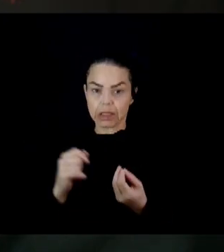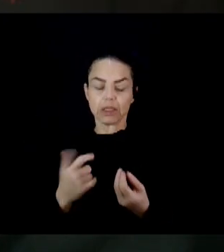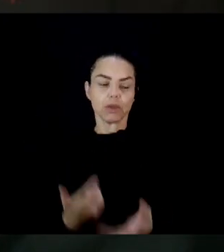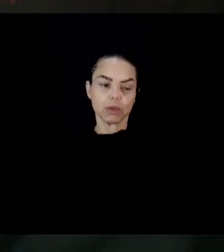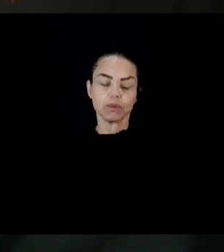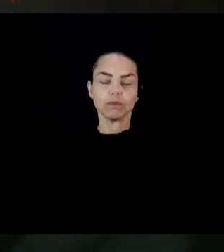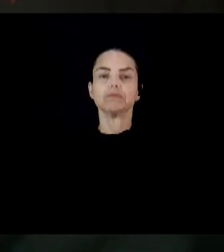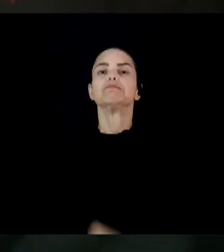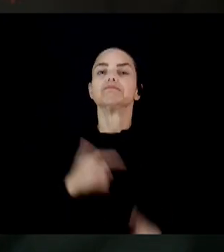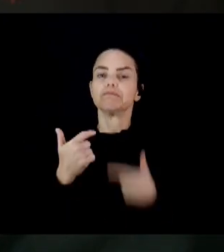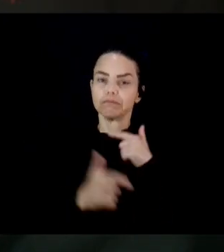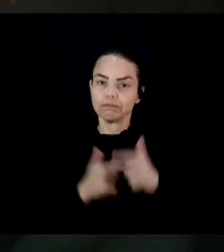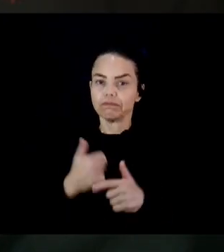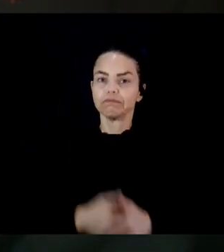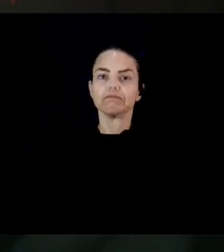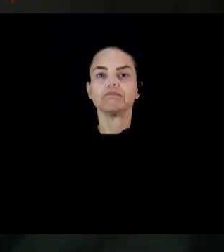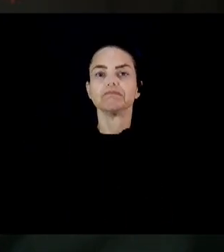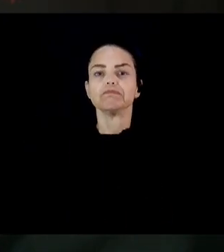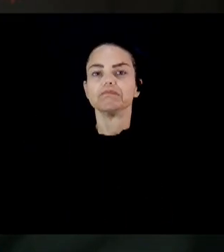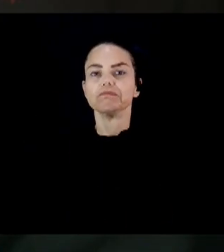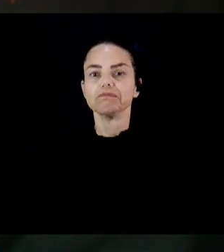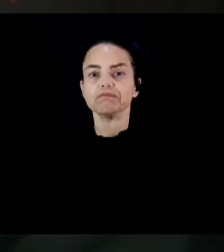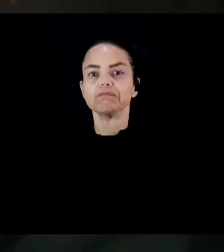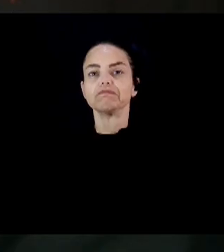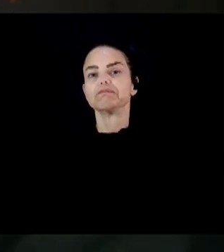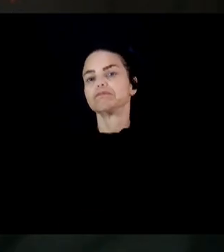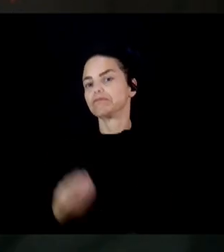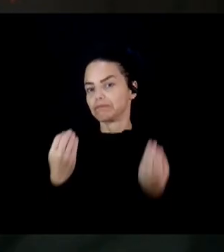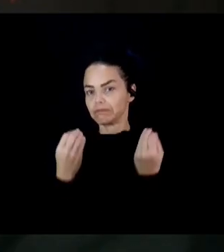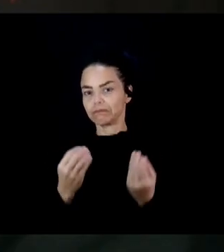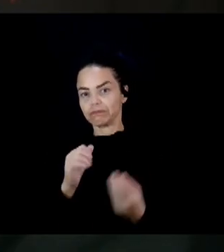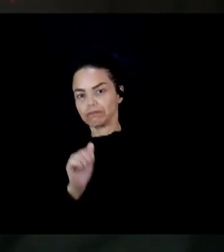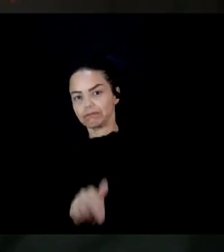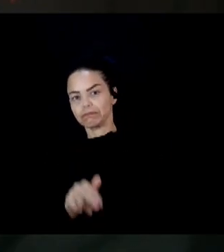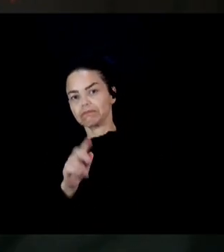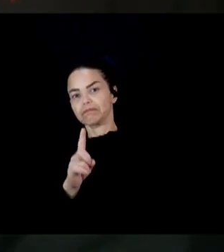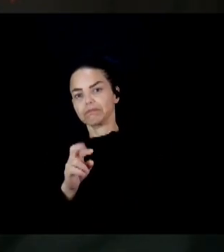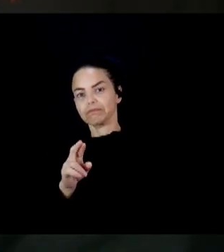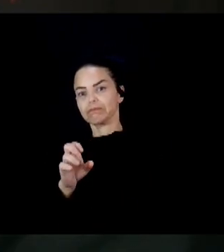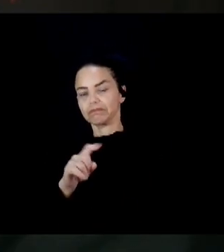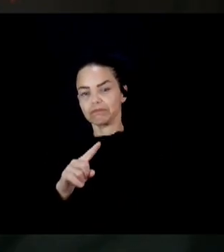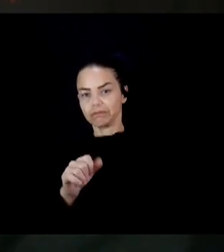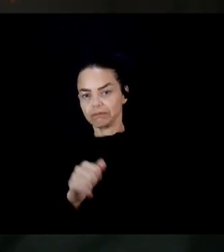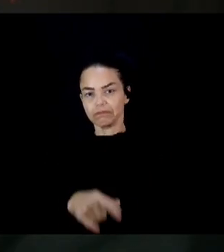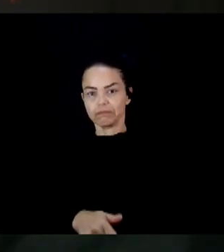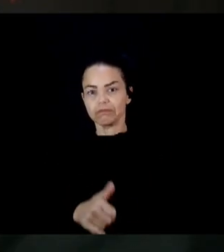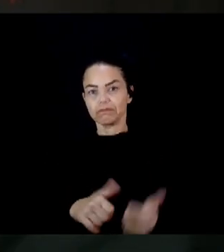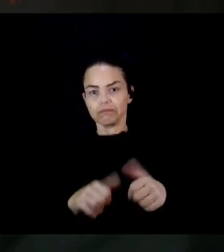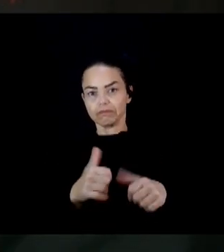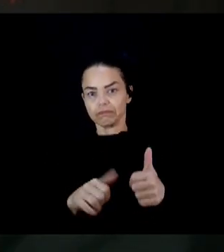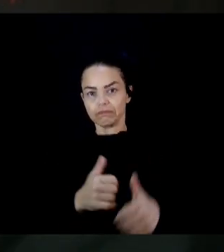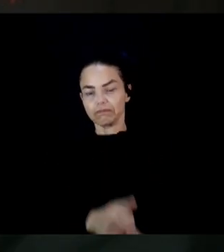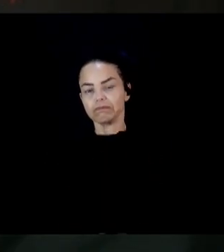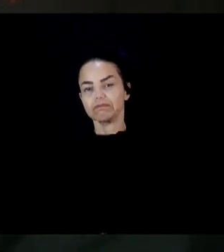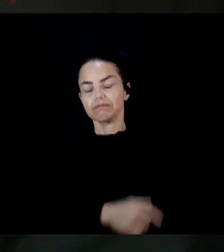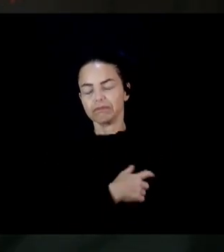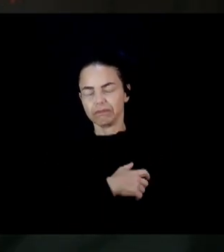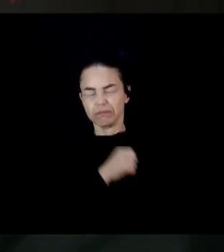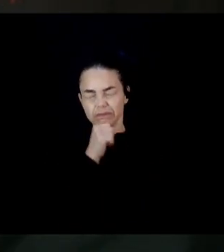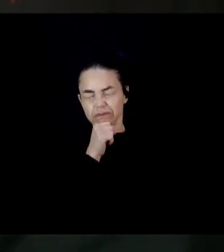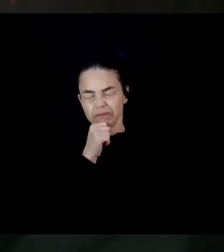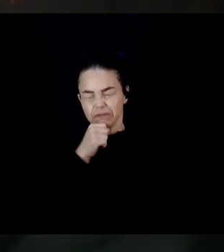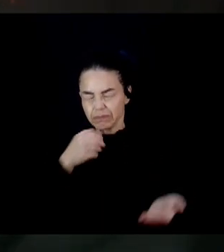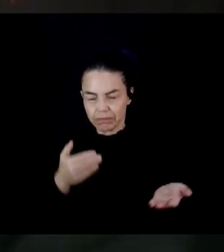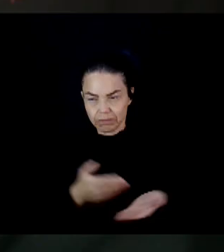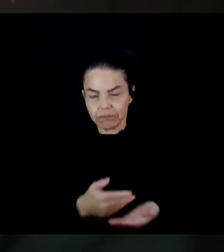atividade. Agora, como que você, Andressa, avalia o nosso senso de envelhecimento hoje, né? Porque